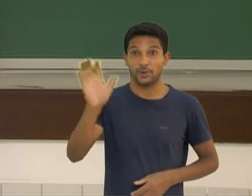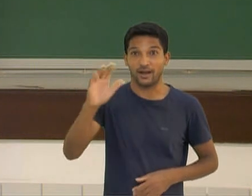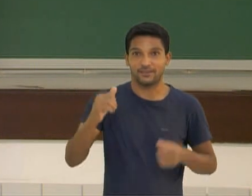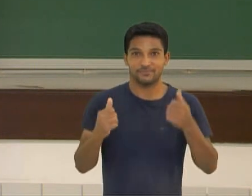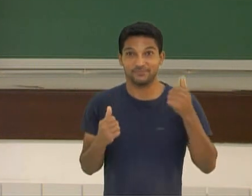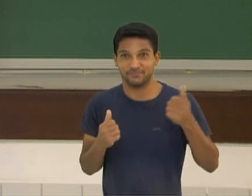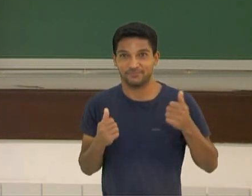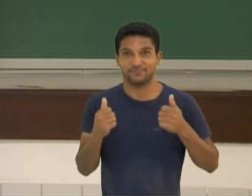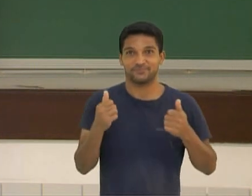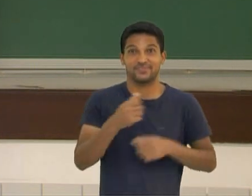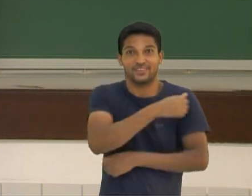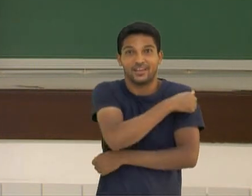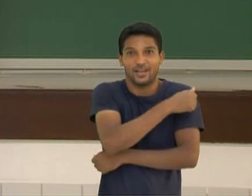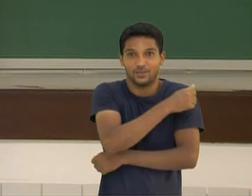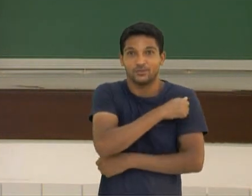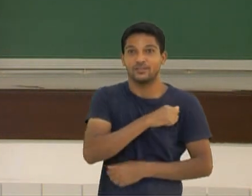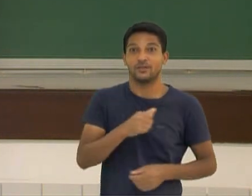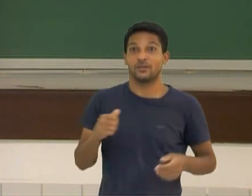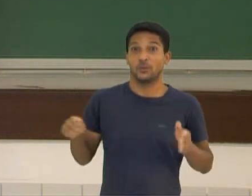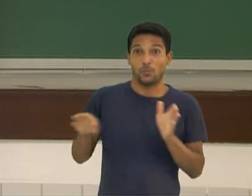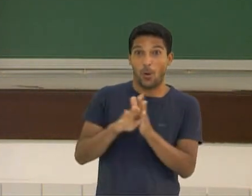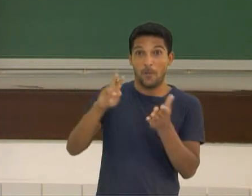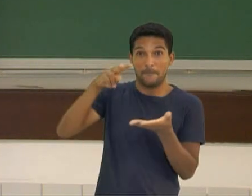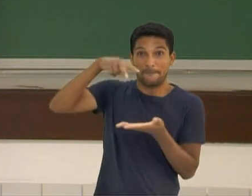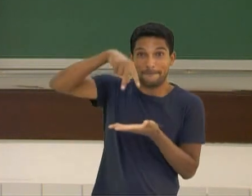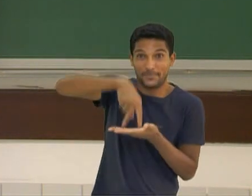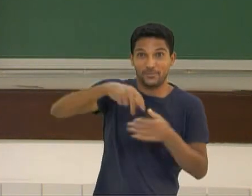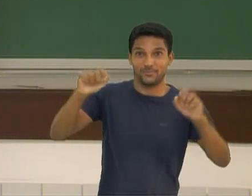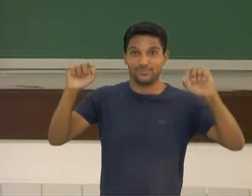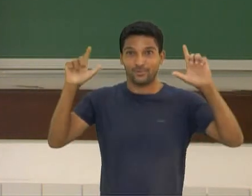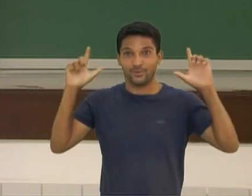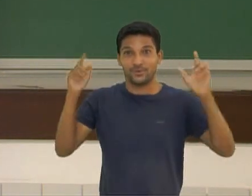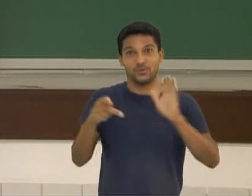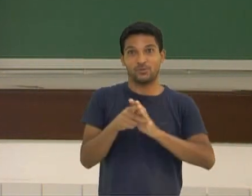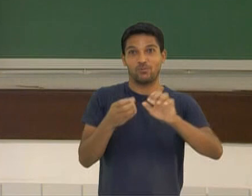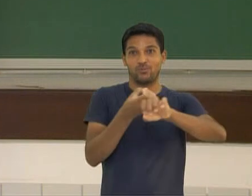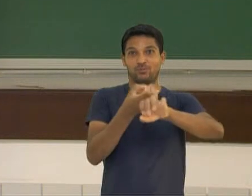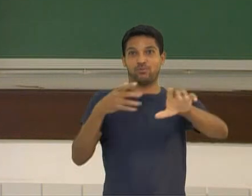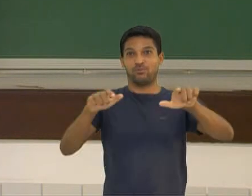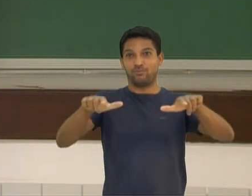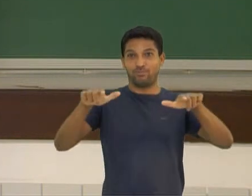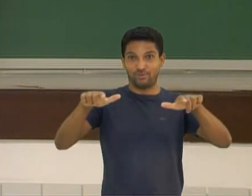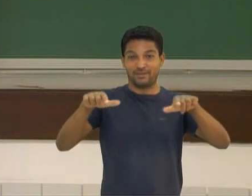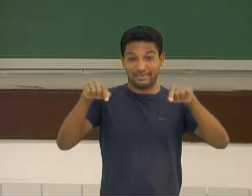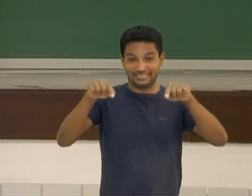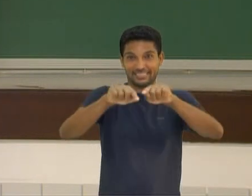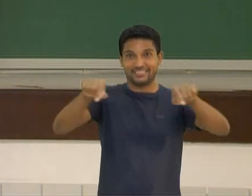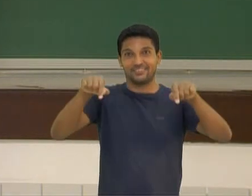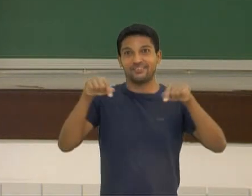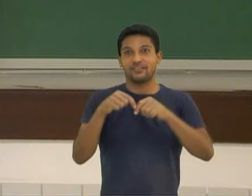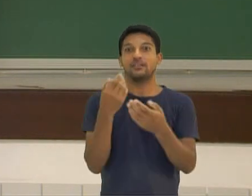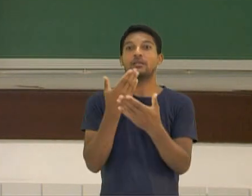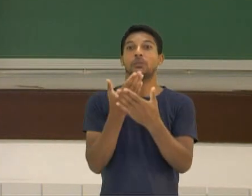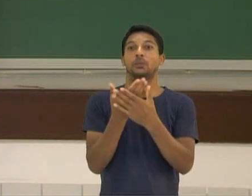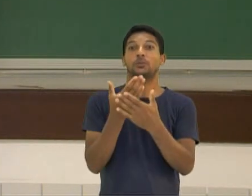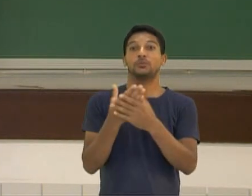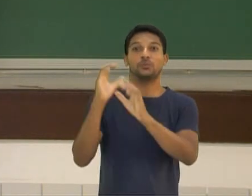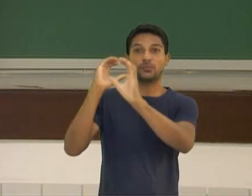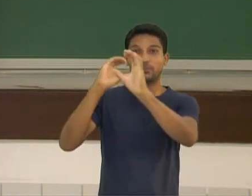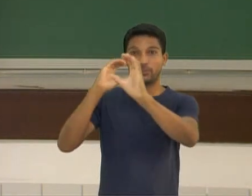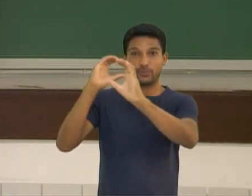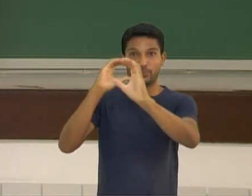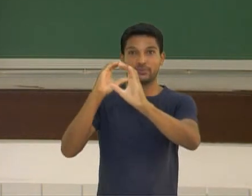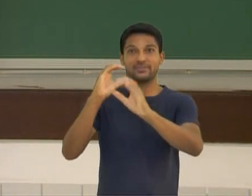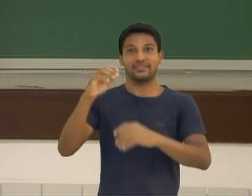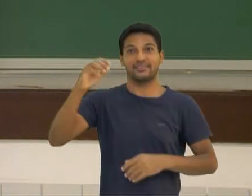bem, senhoras e senhores, estamos chegando, galera, diretamente dos estúdios 3 do Aula Paraná, para onde quer que você esteja, de norte